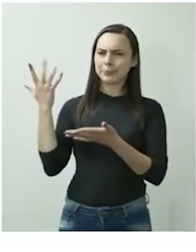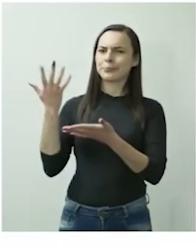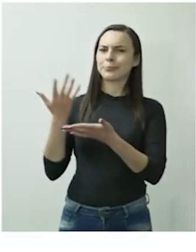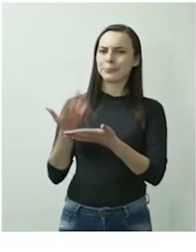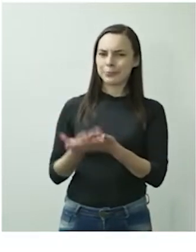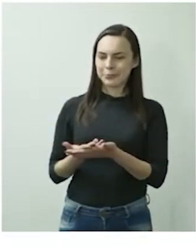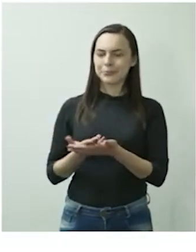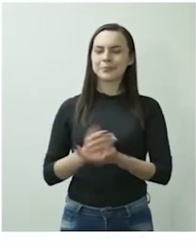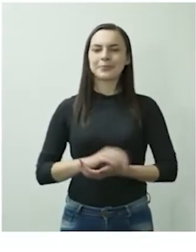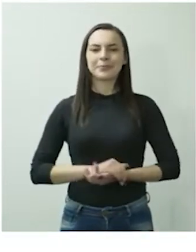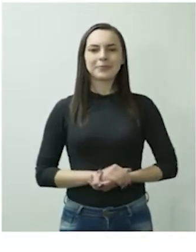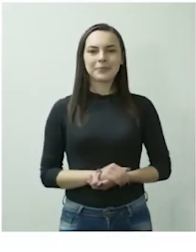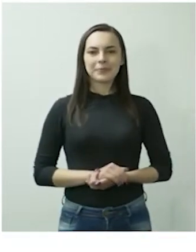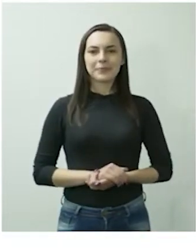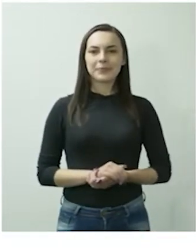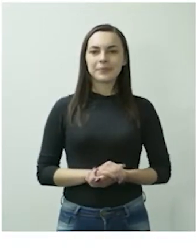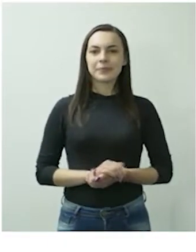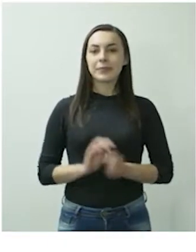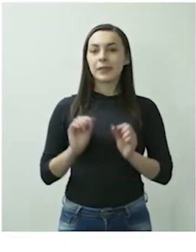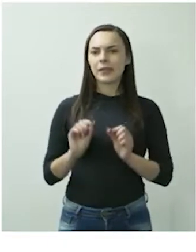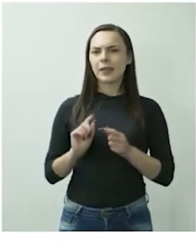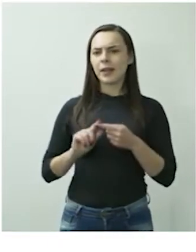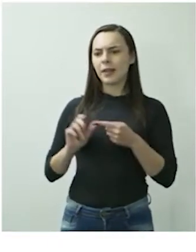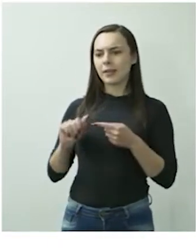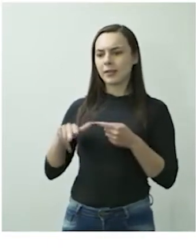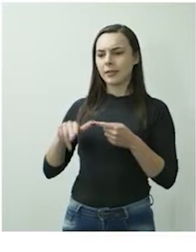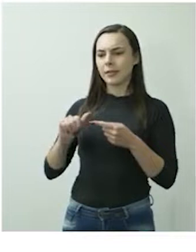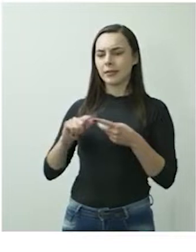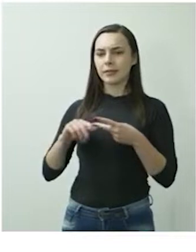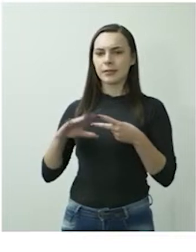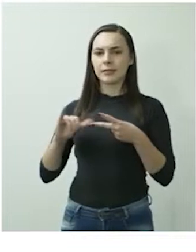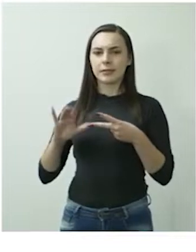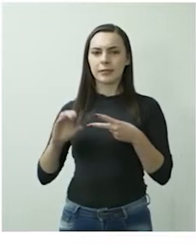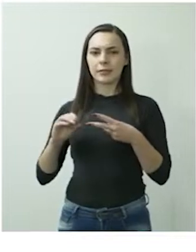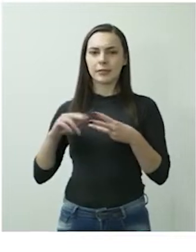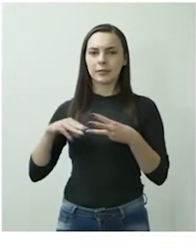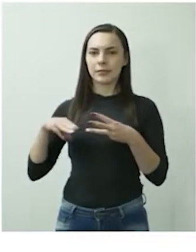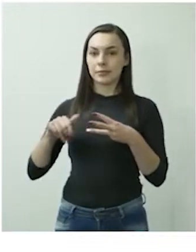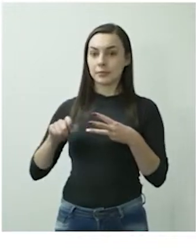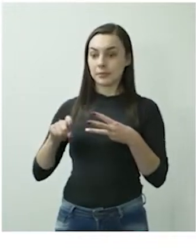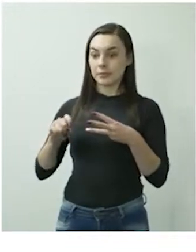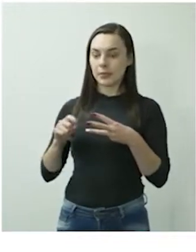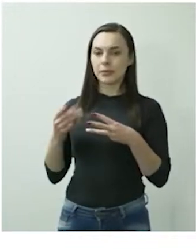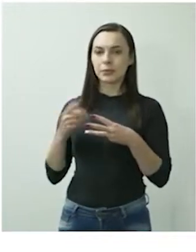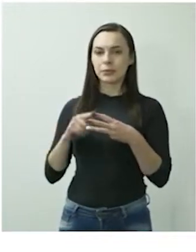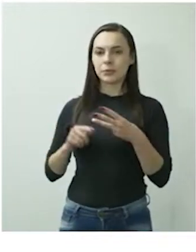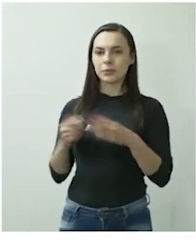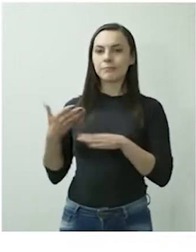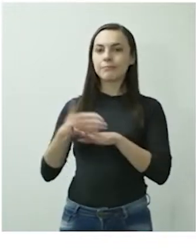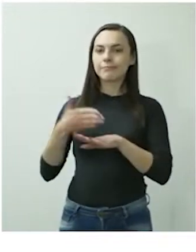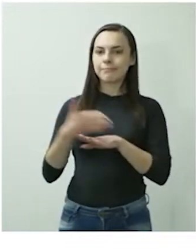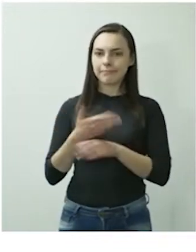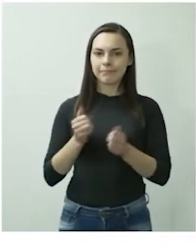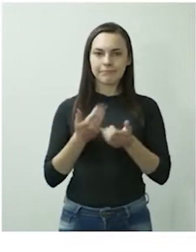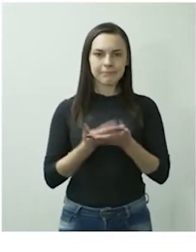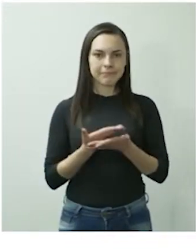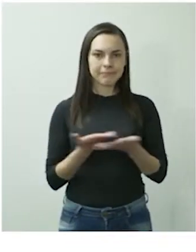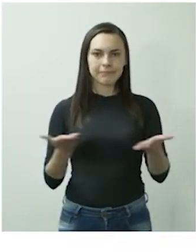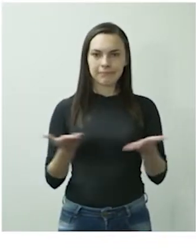mesmo? E temos a Ana, o Caio, que estarão conosco na nossa aula de